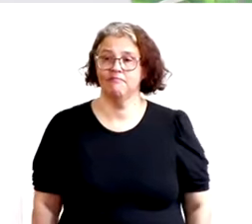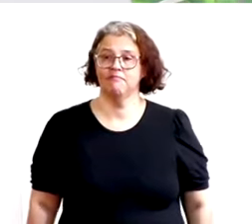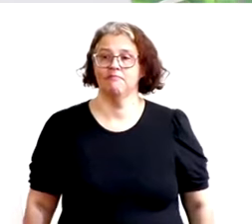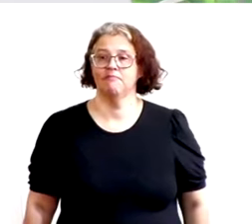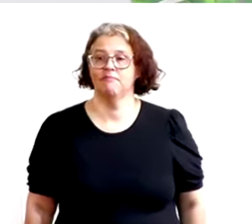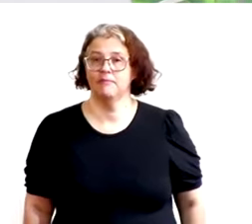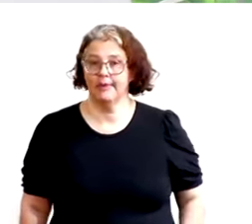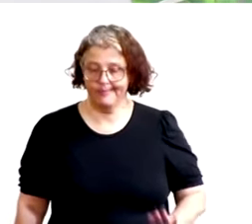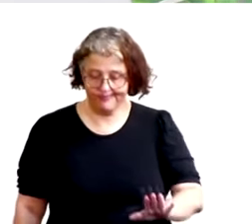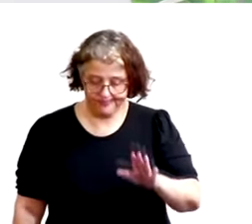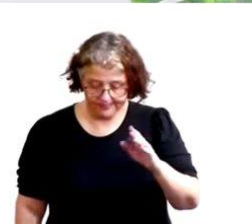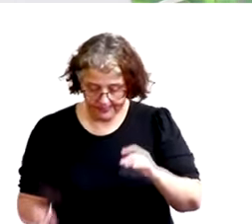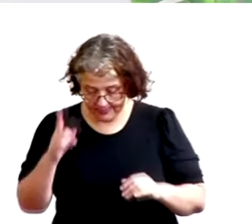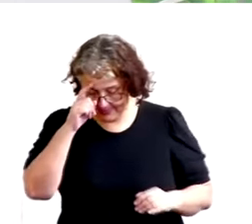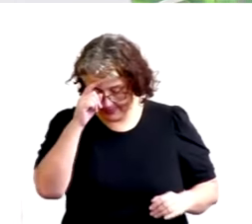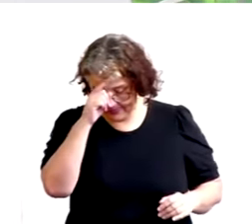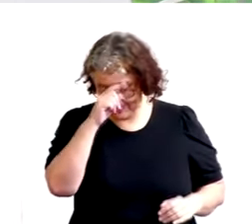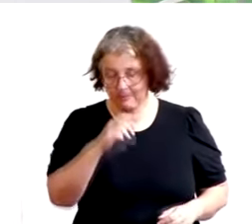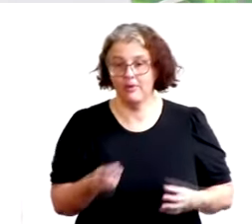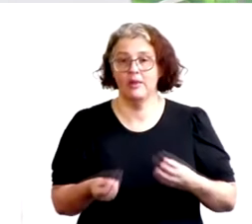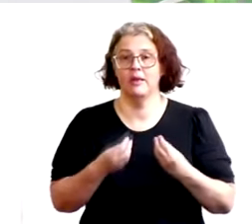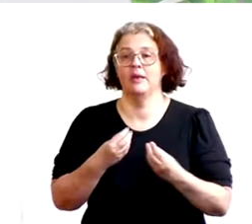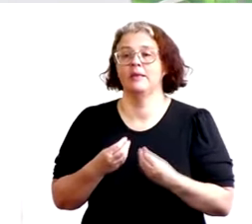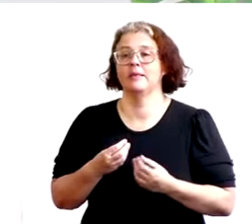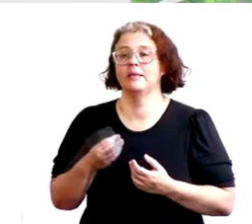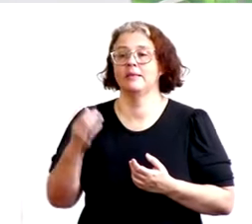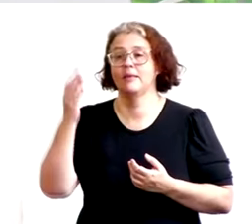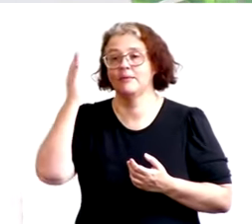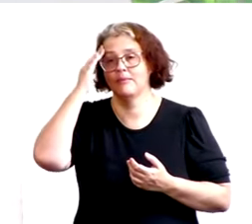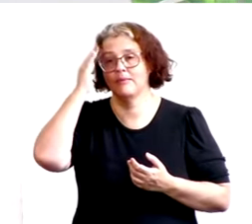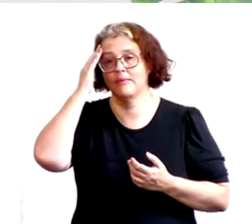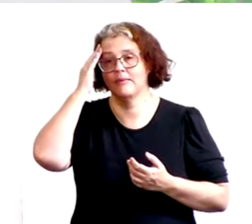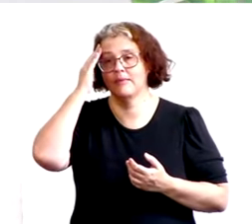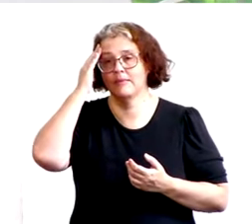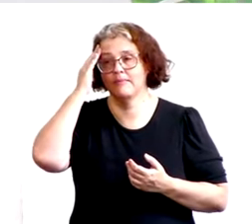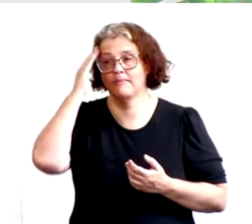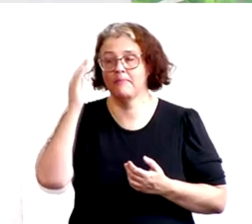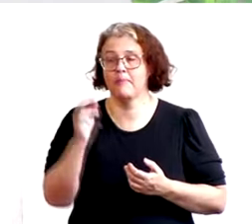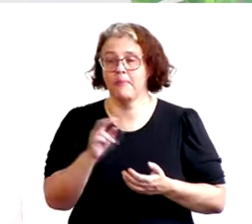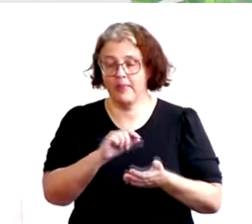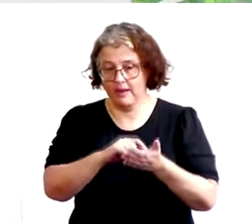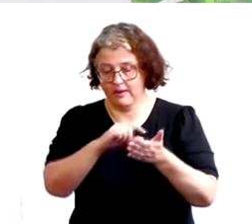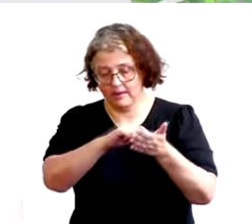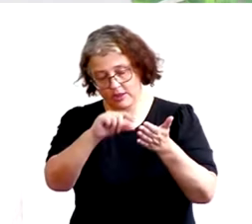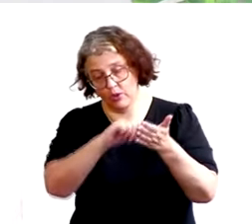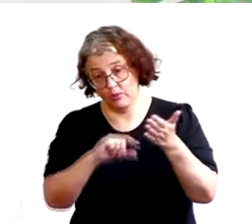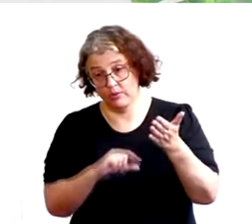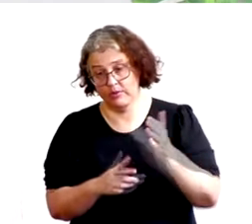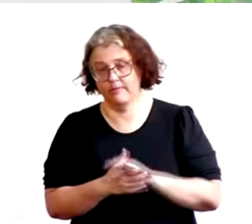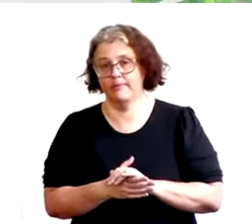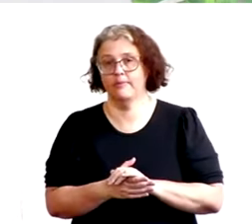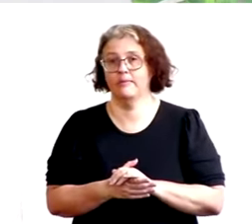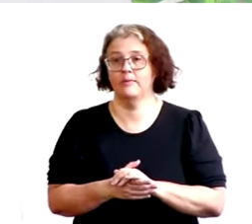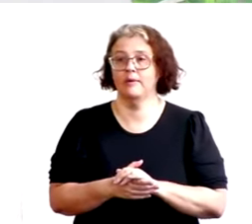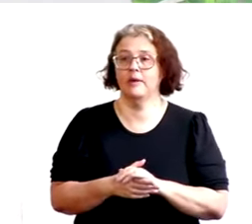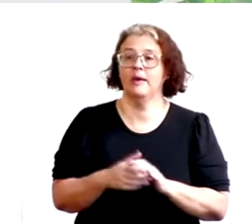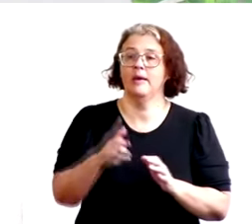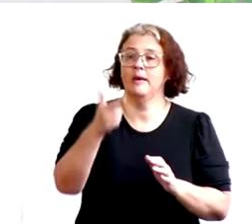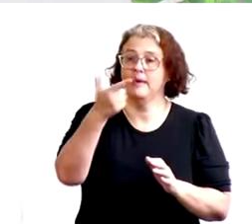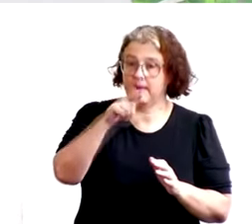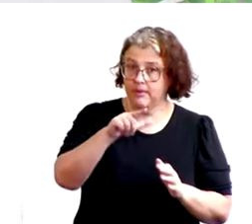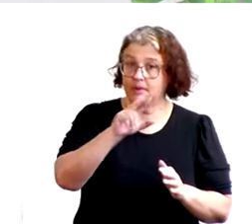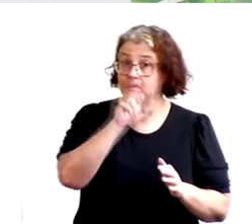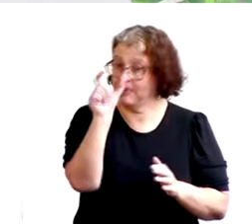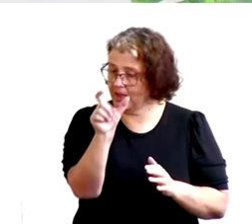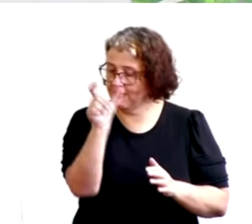é importante nós notarmos algo neste nessa segunda estrofe a repetição de algumas palavras ele